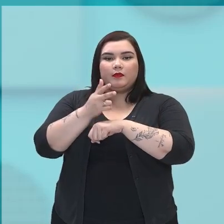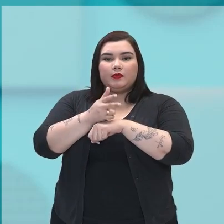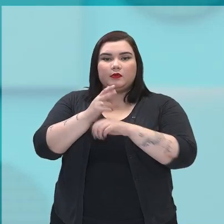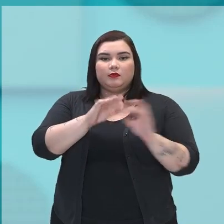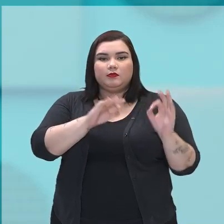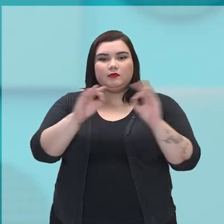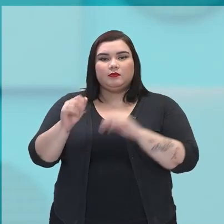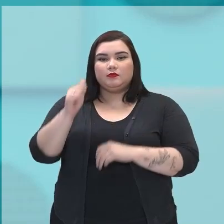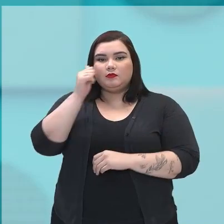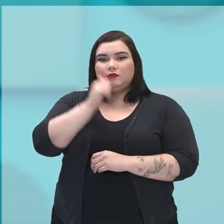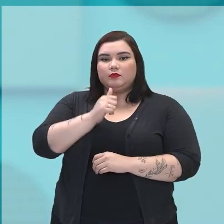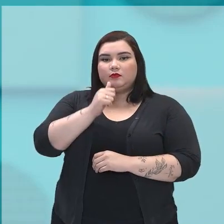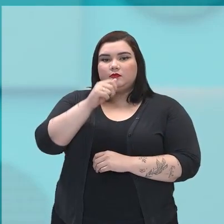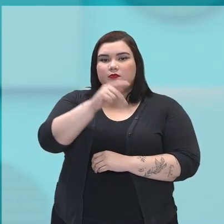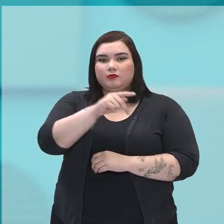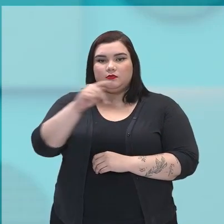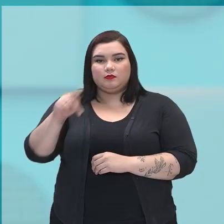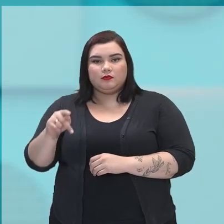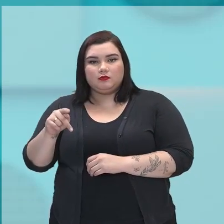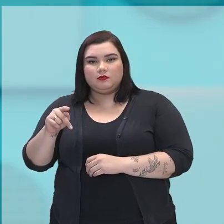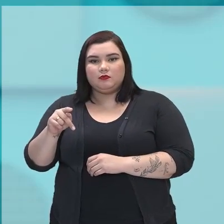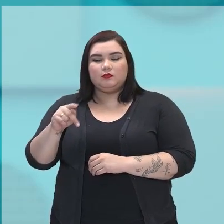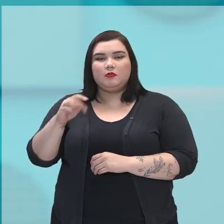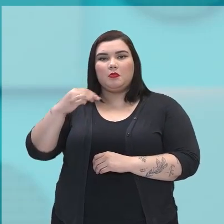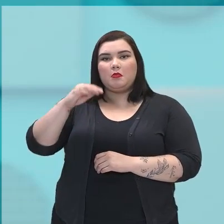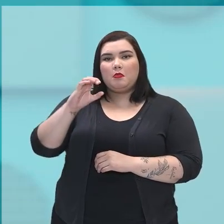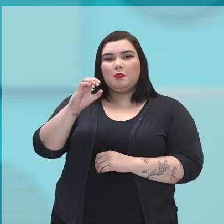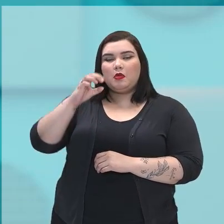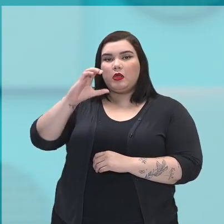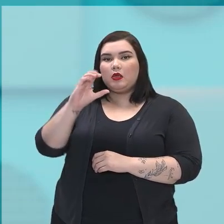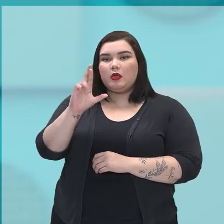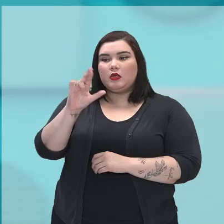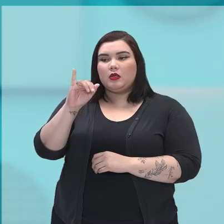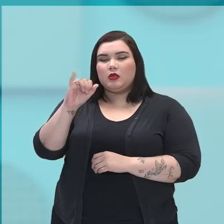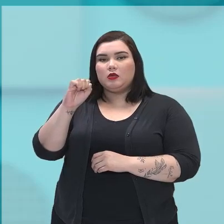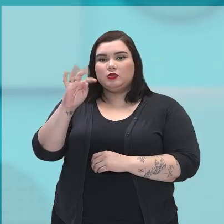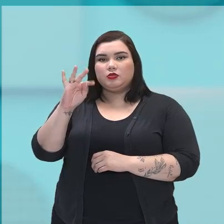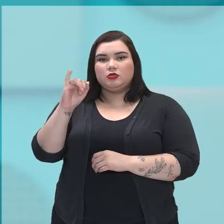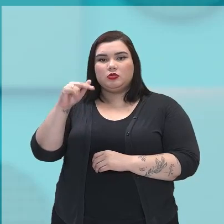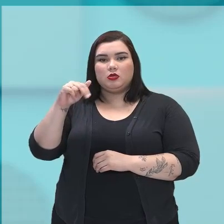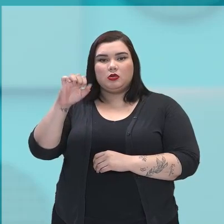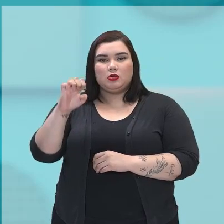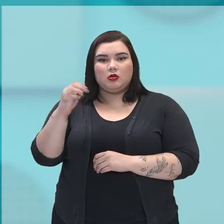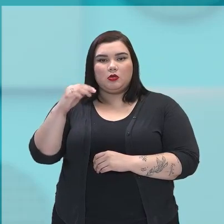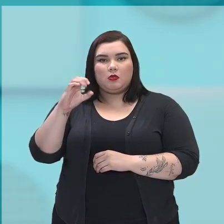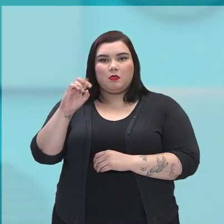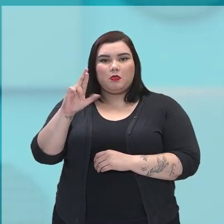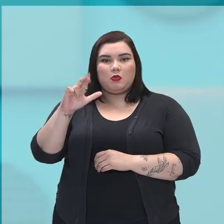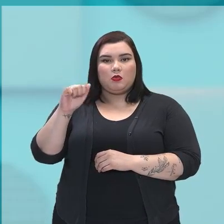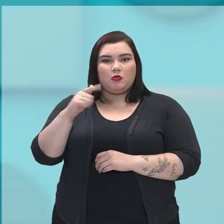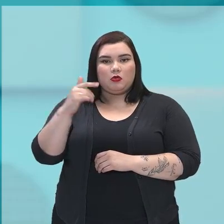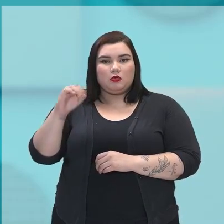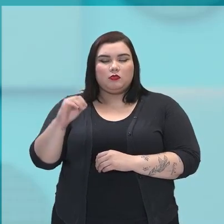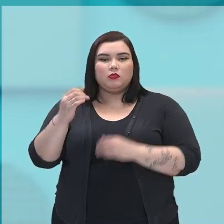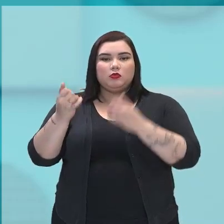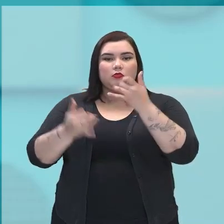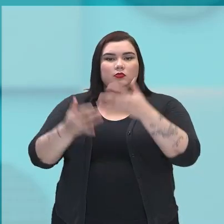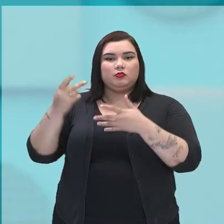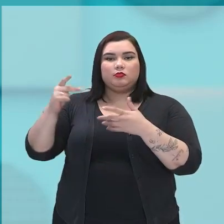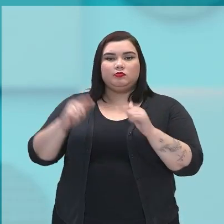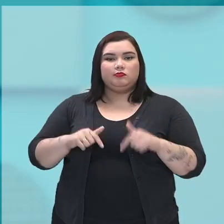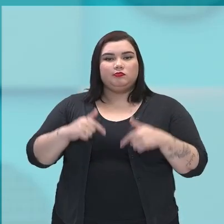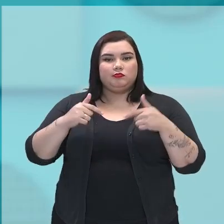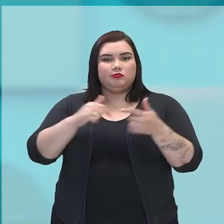da professora, da nossa teacher, Cristiane Mourão, falando sobre a frequência com que ela